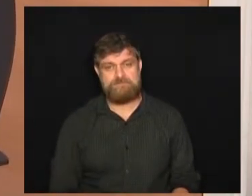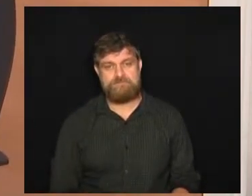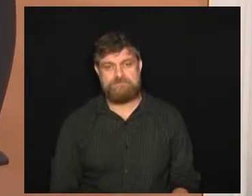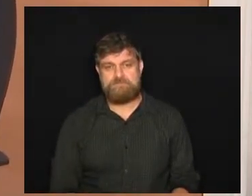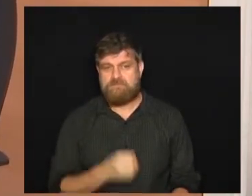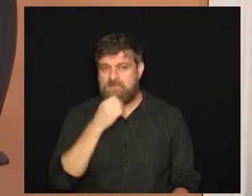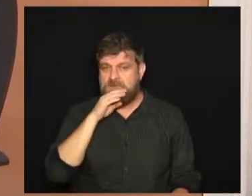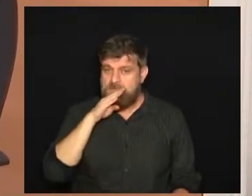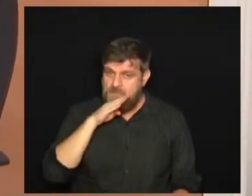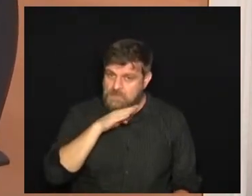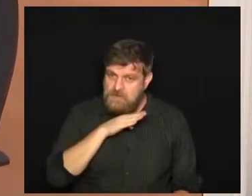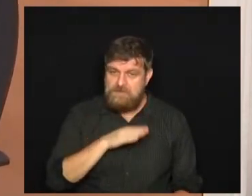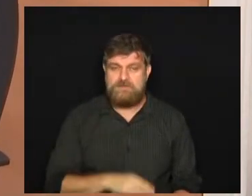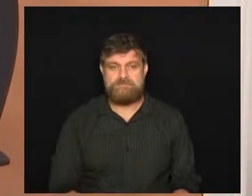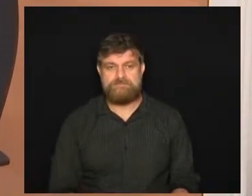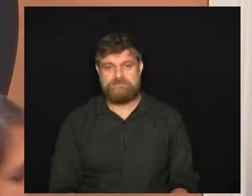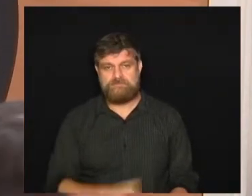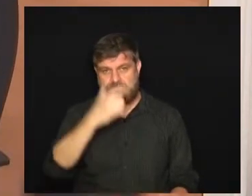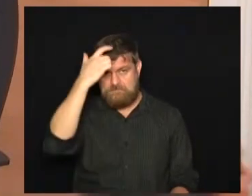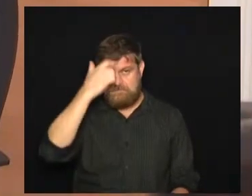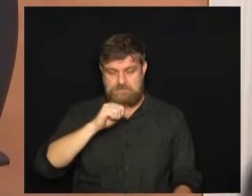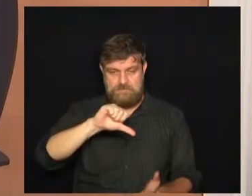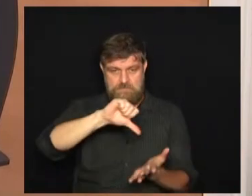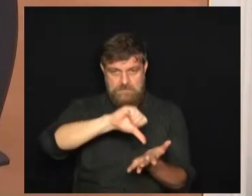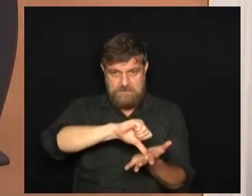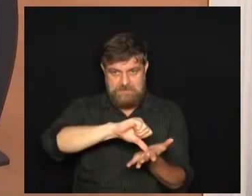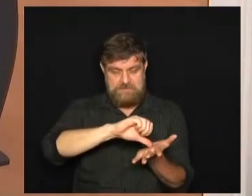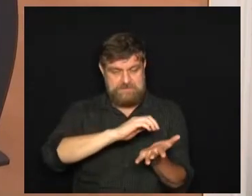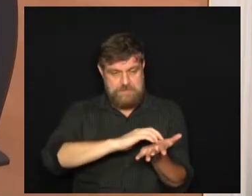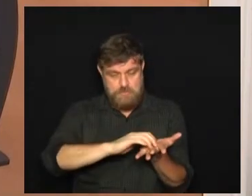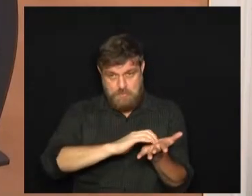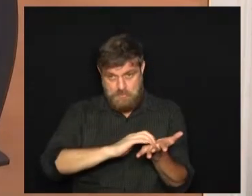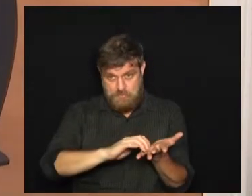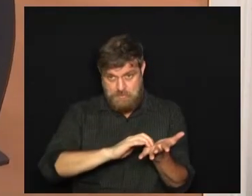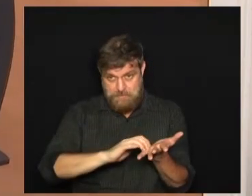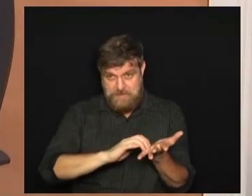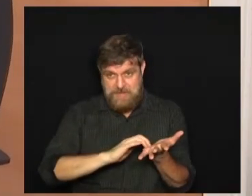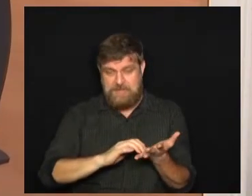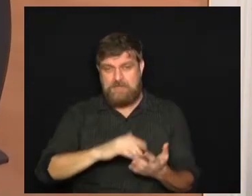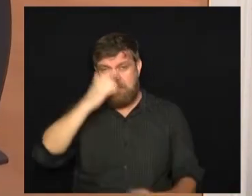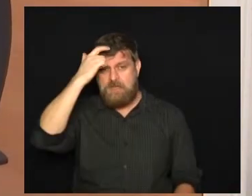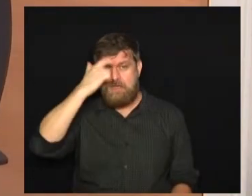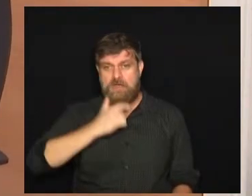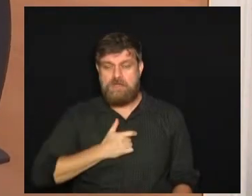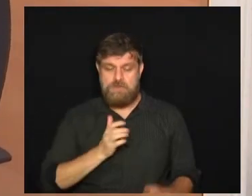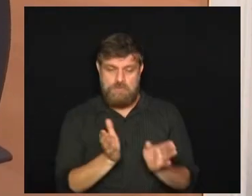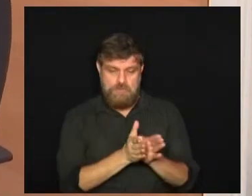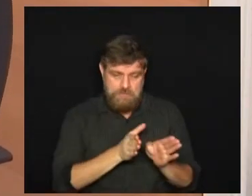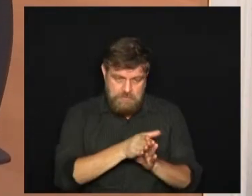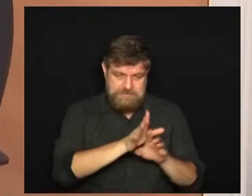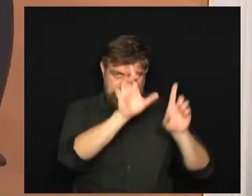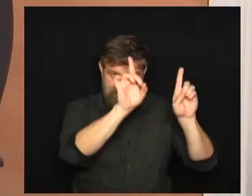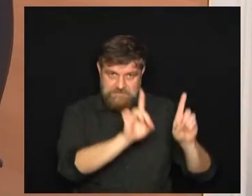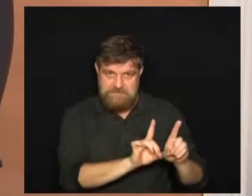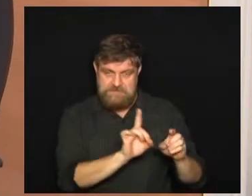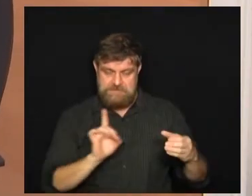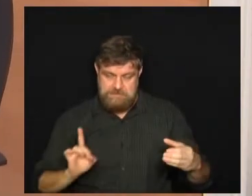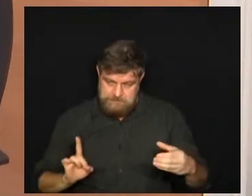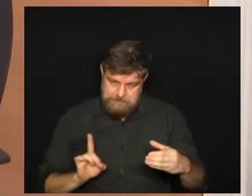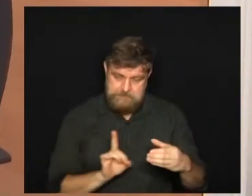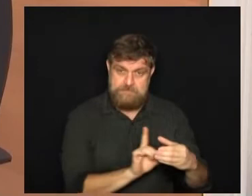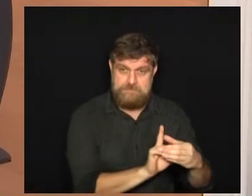Boa tarde, meu nome é Sheila, sou do Centro Cultural Luiz Braille e faço parte do conselho também da pessoa com